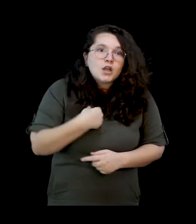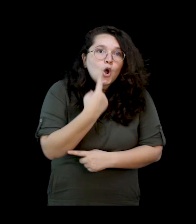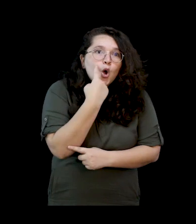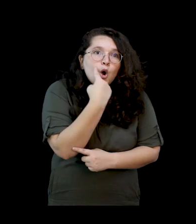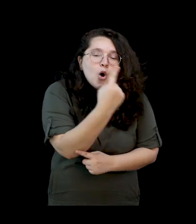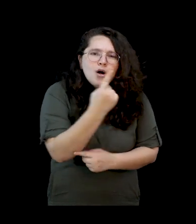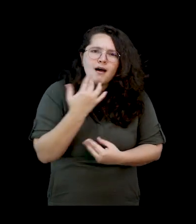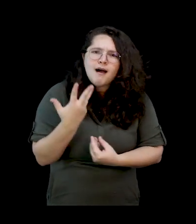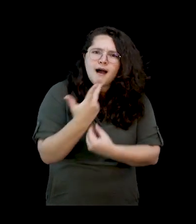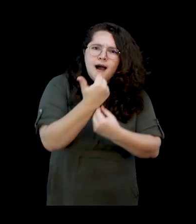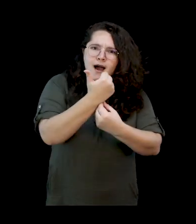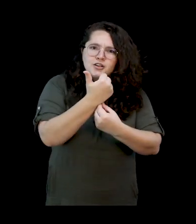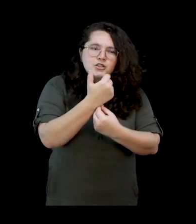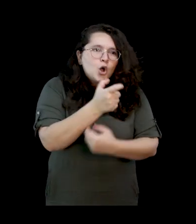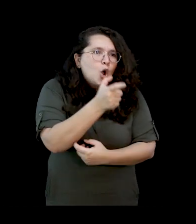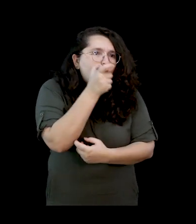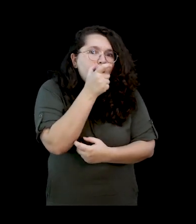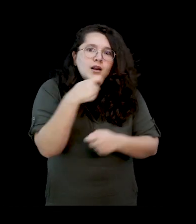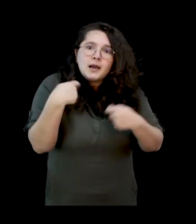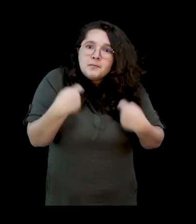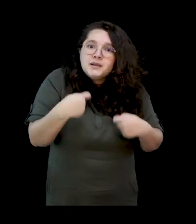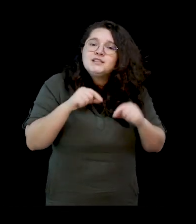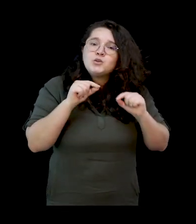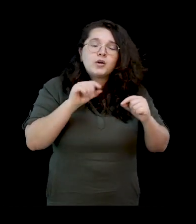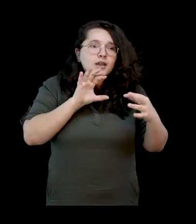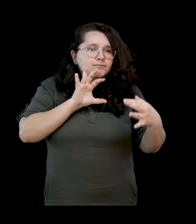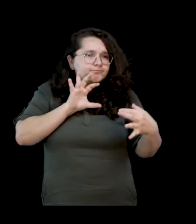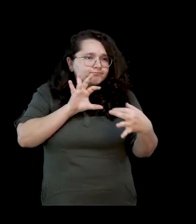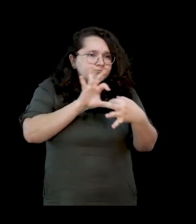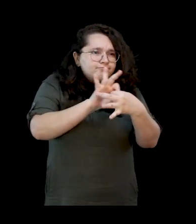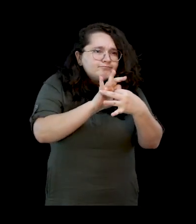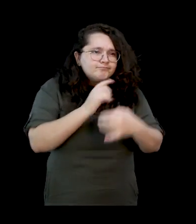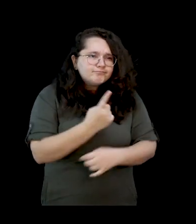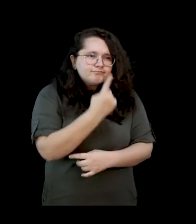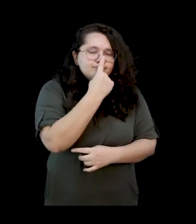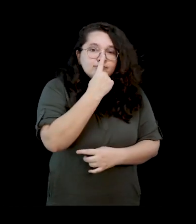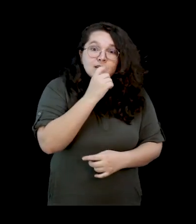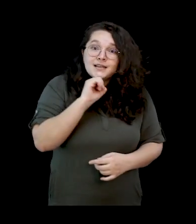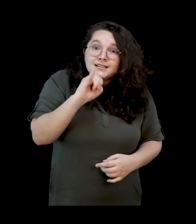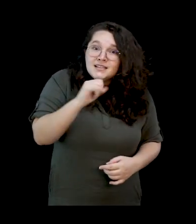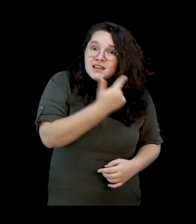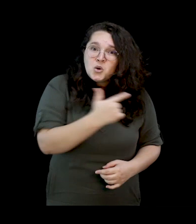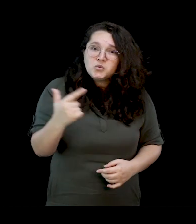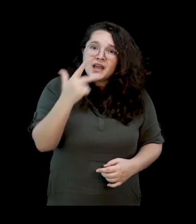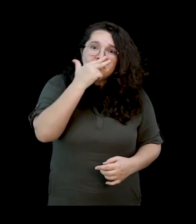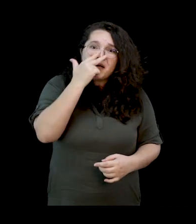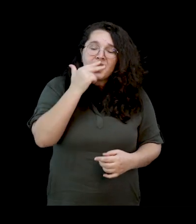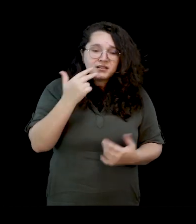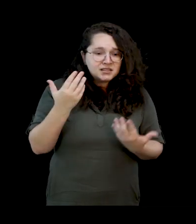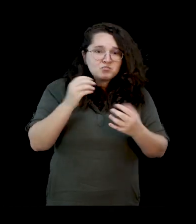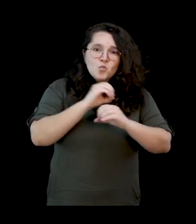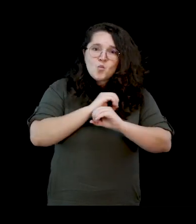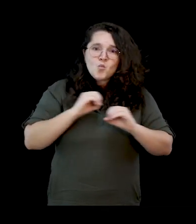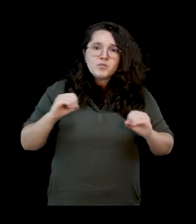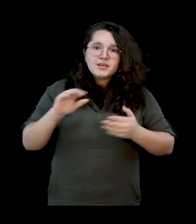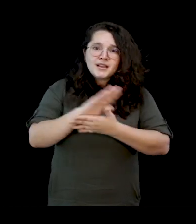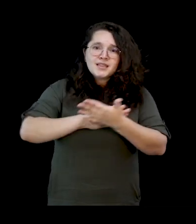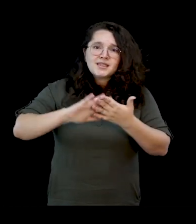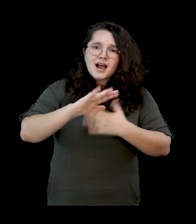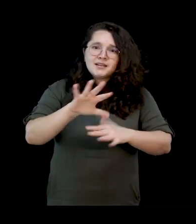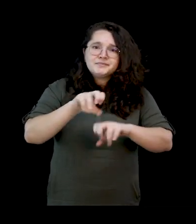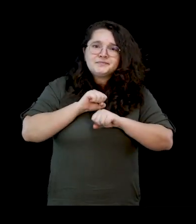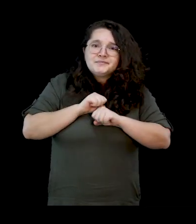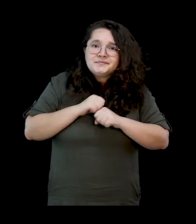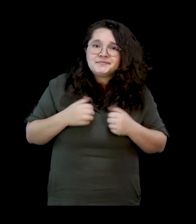envolvimento, requer um engajamento seu. Sem esse engajamento, ela não produz efeito nenhum. Todo o ensaio